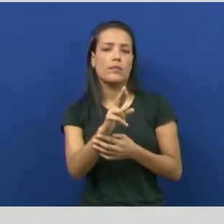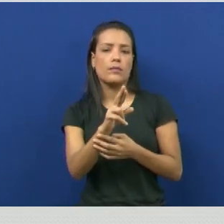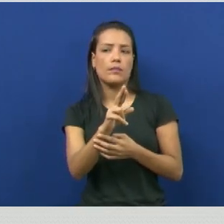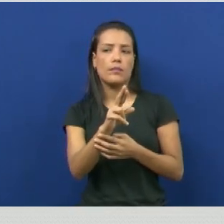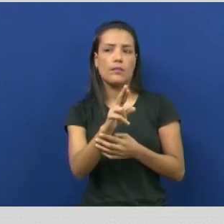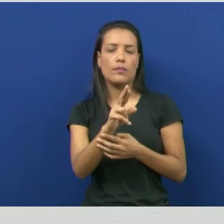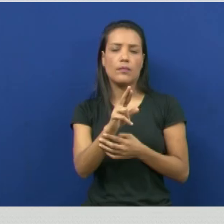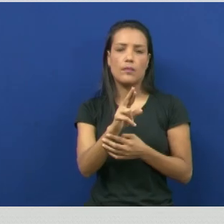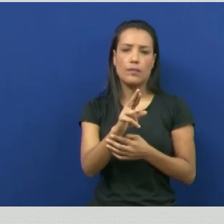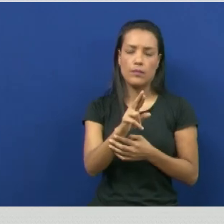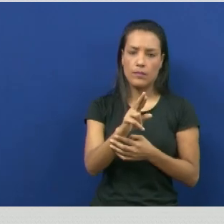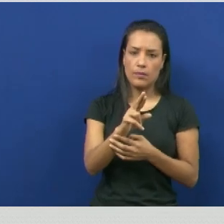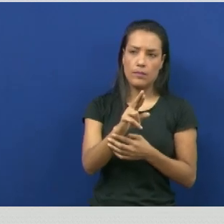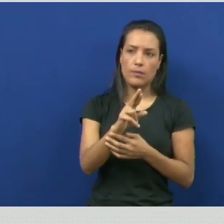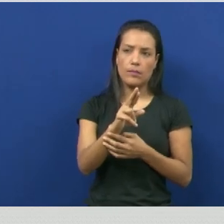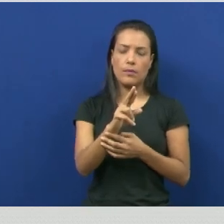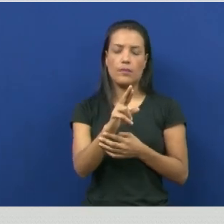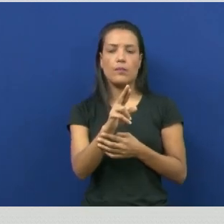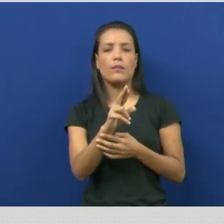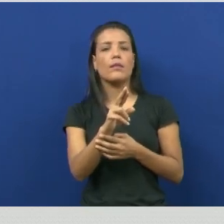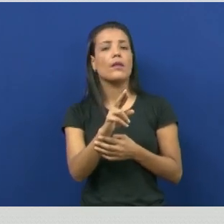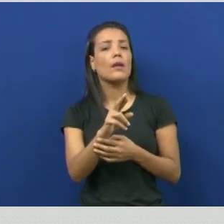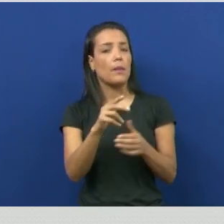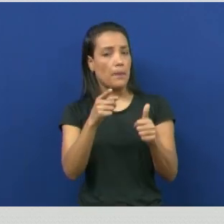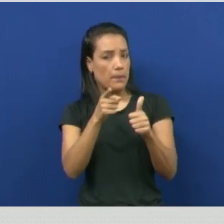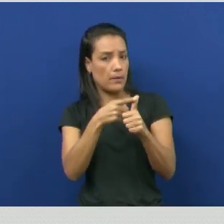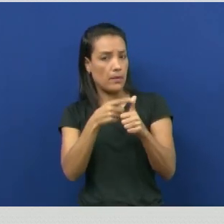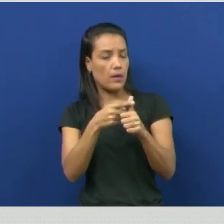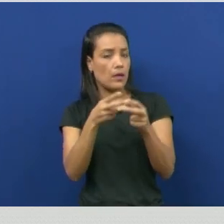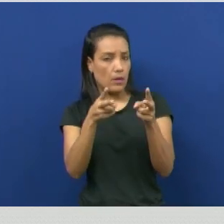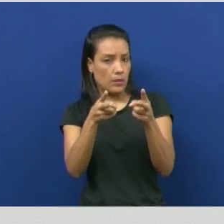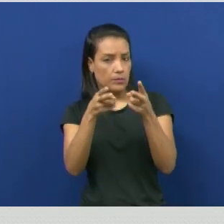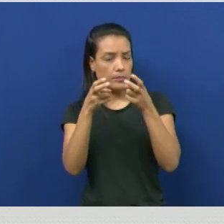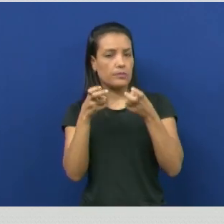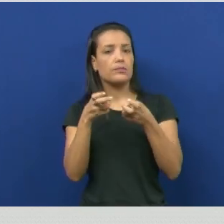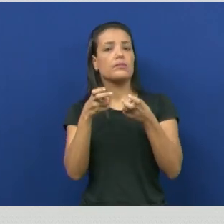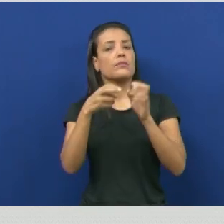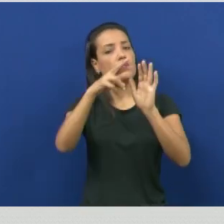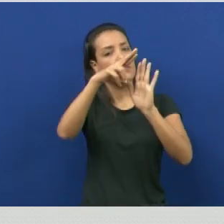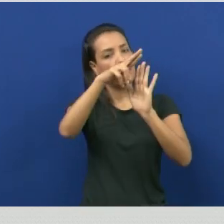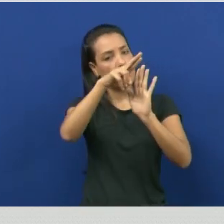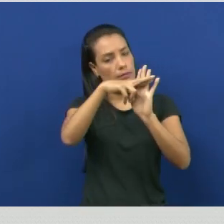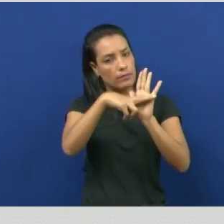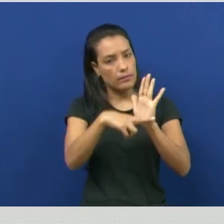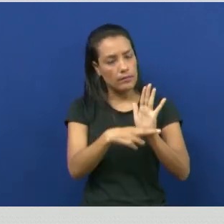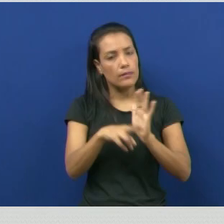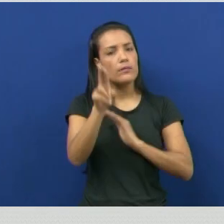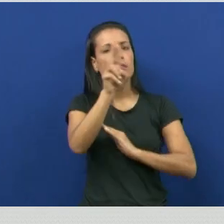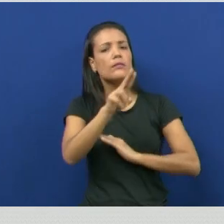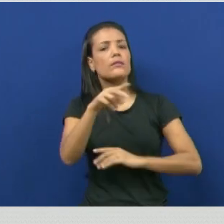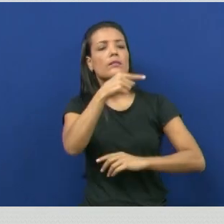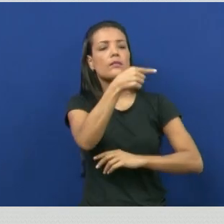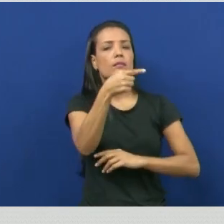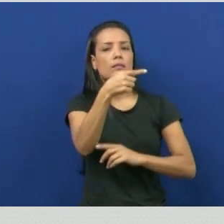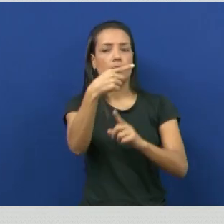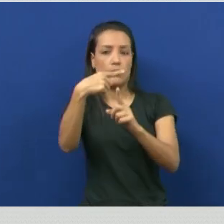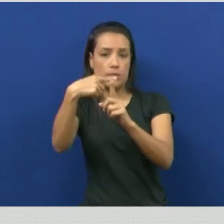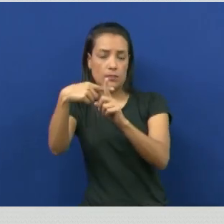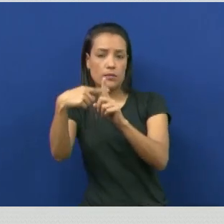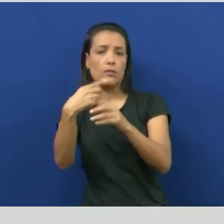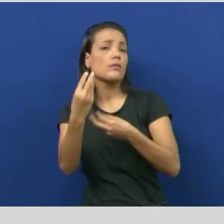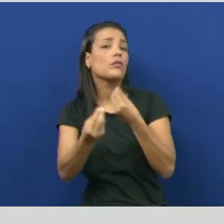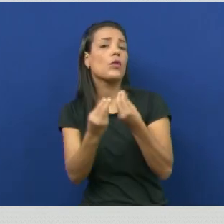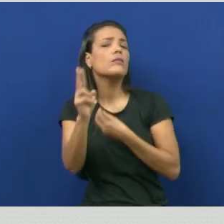que... Vou colocar aqui do lado para vocês a regrinha dos sinais que a gente viu agora, para a gente acompanhar aí, ó. Qual é o sinal